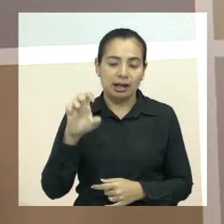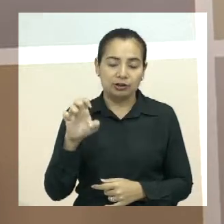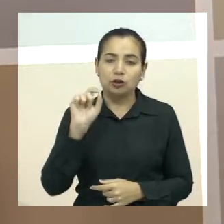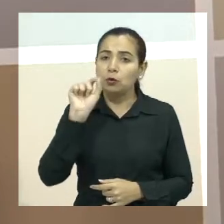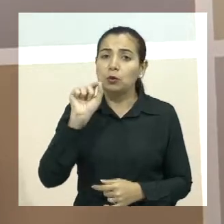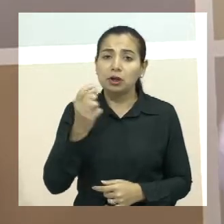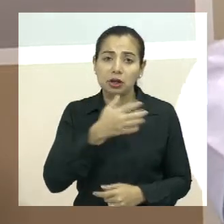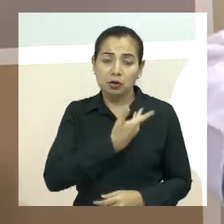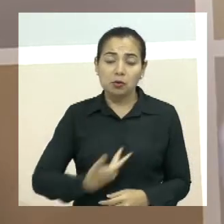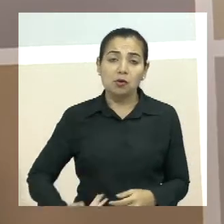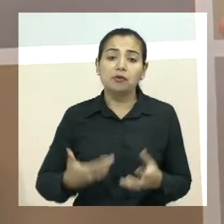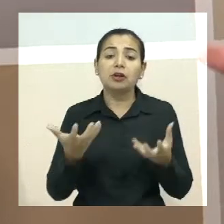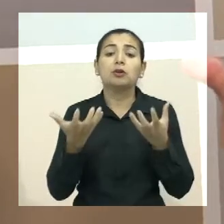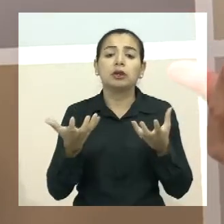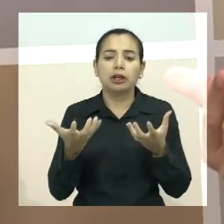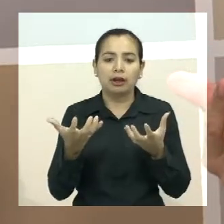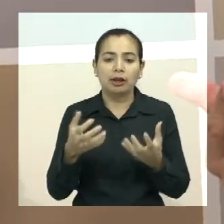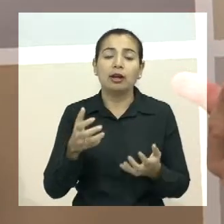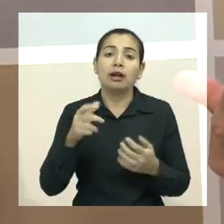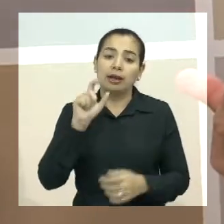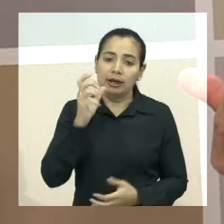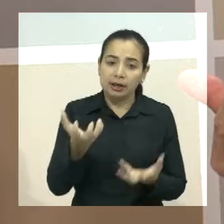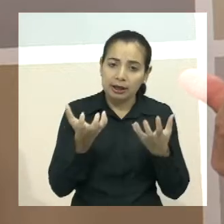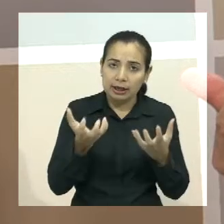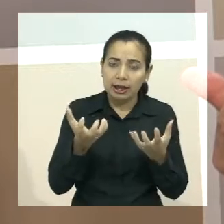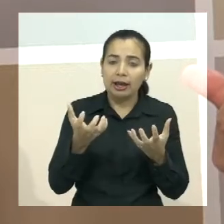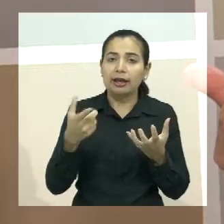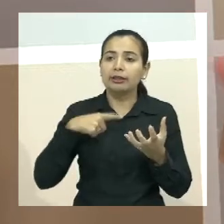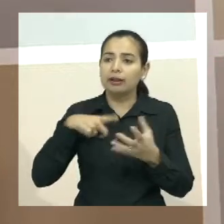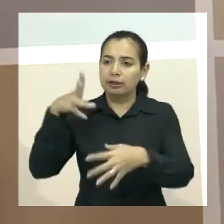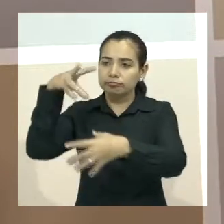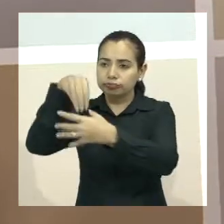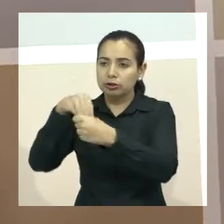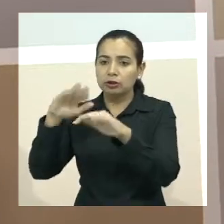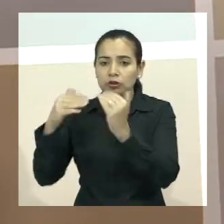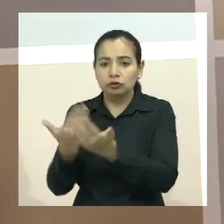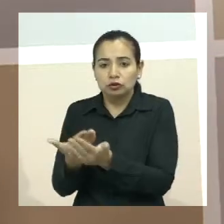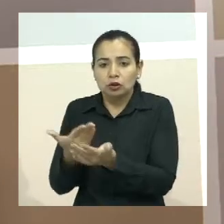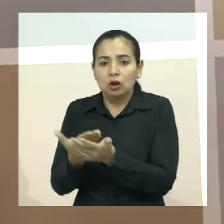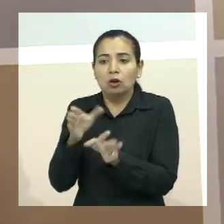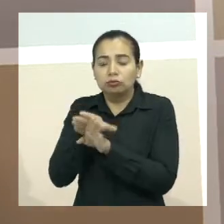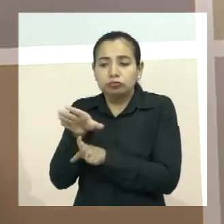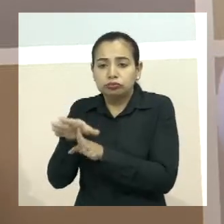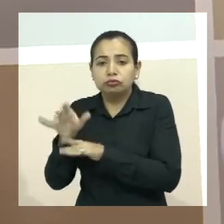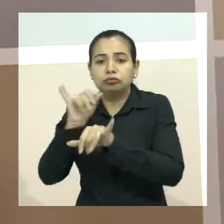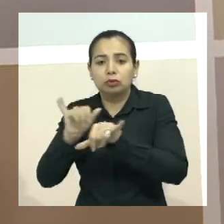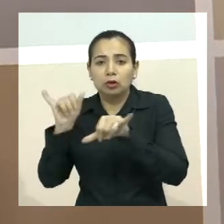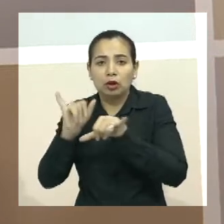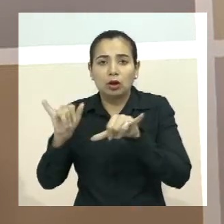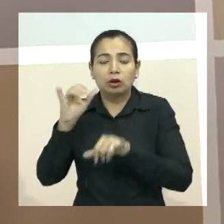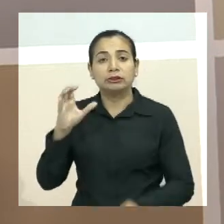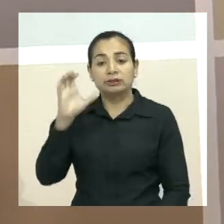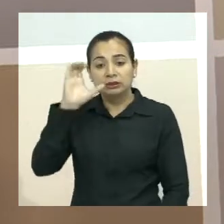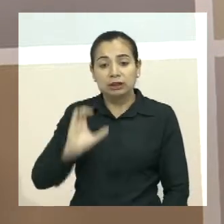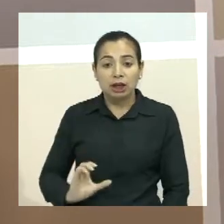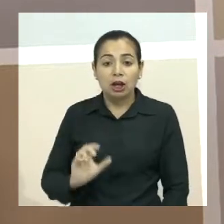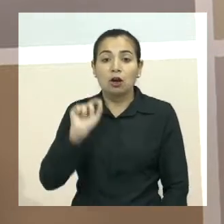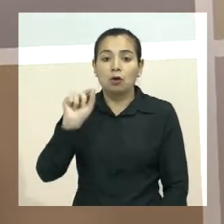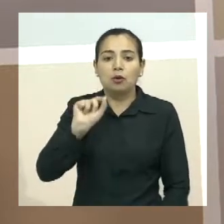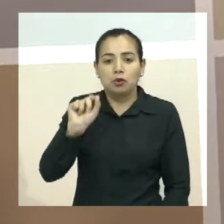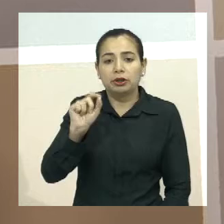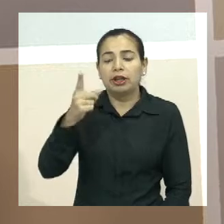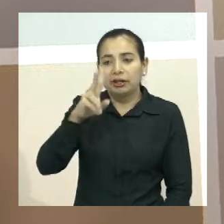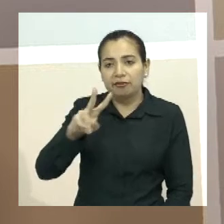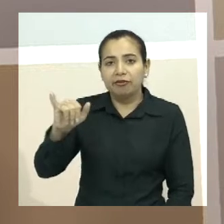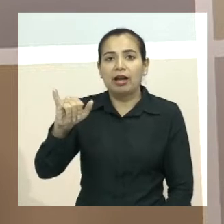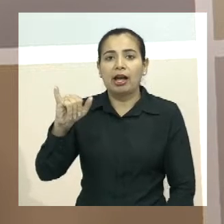quer ao implementar uma precocidade sexual nas escolas em relação aos seus cidadãos, em relação à capacidade crítica que eles vão ter na